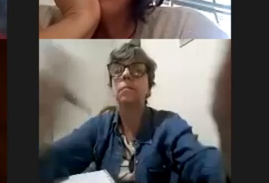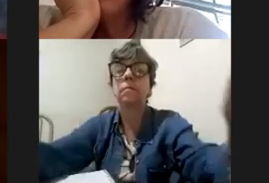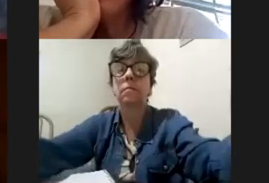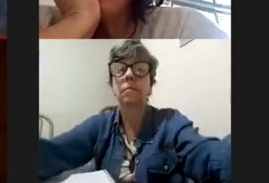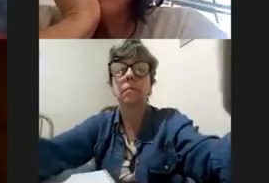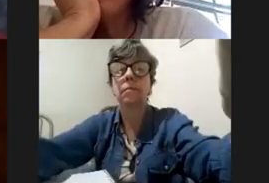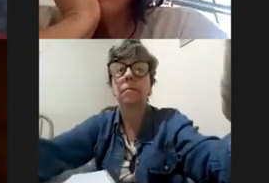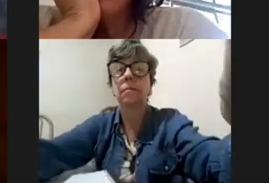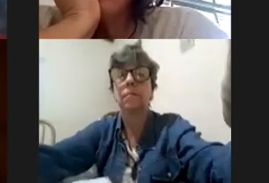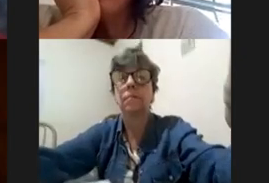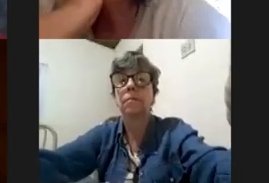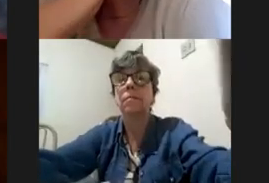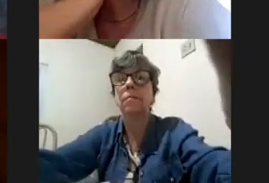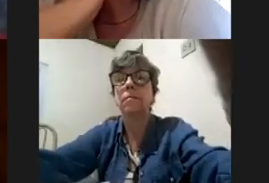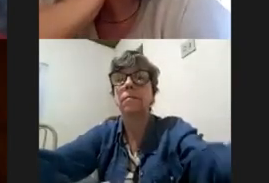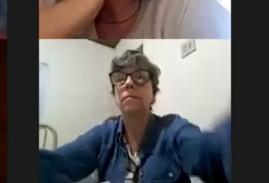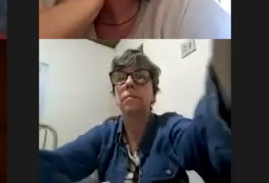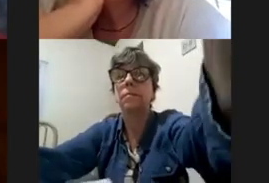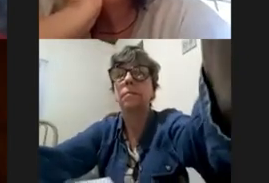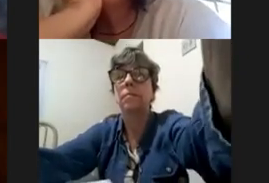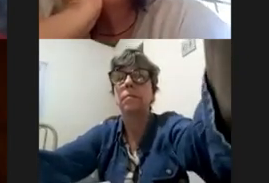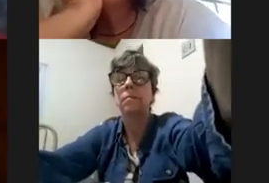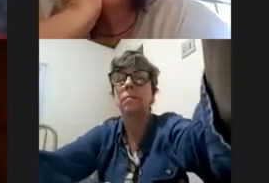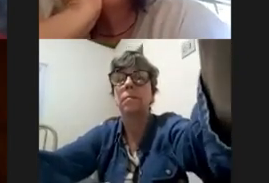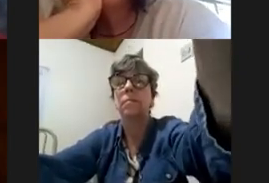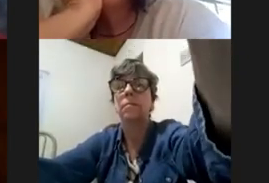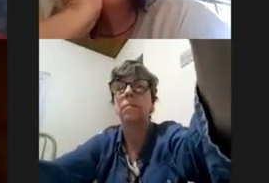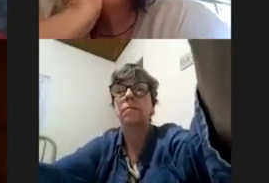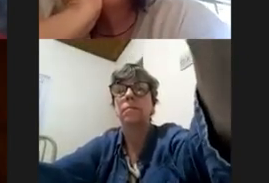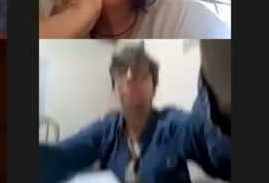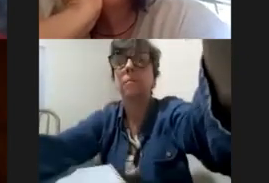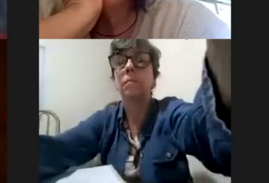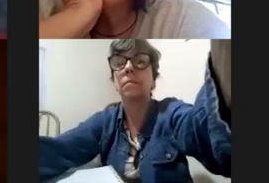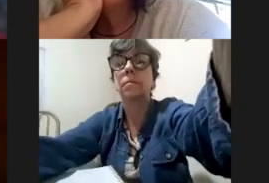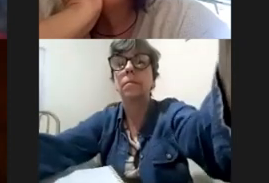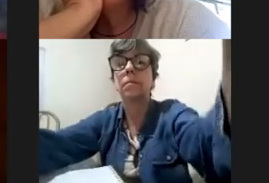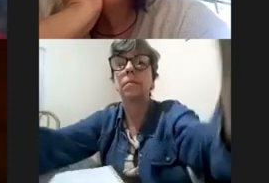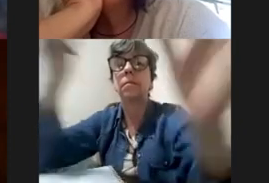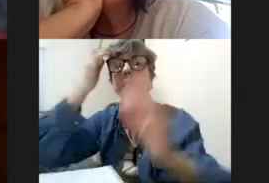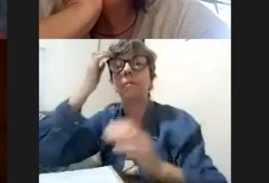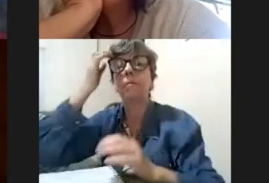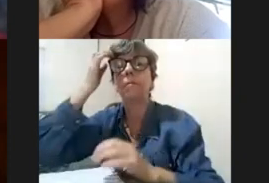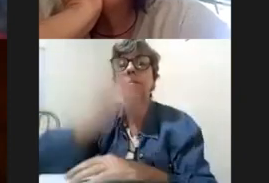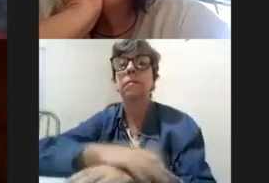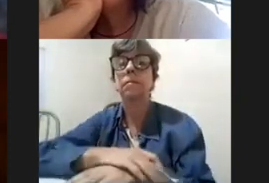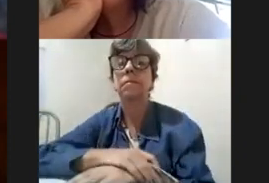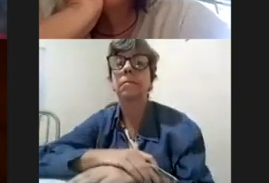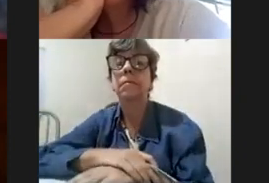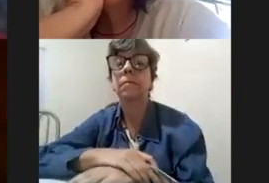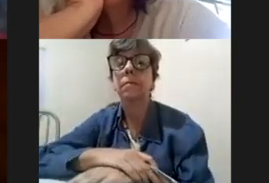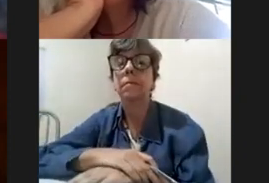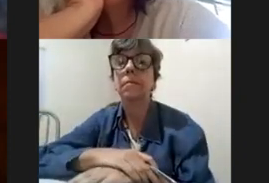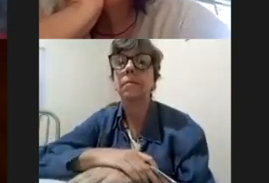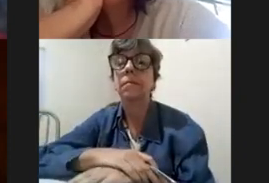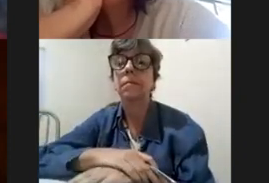Então é Pepe. Pepe, você fala de qual cidade? Eu falo de Florianópolis. Floripa, opa, dois de Floripa